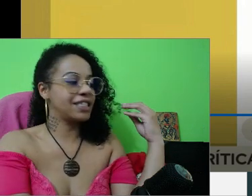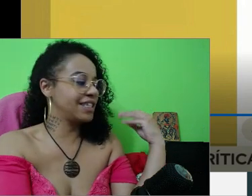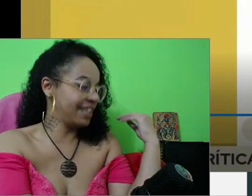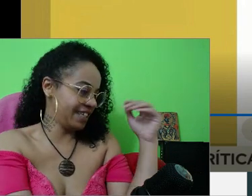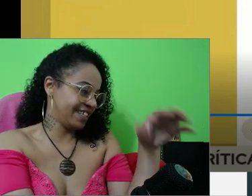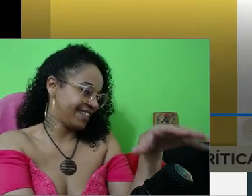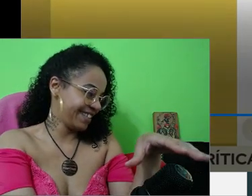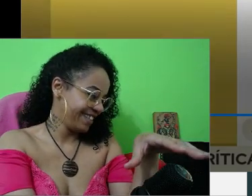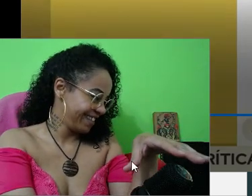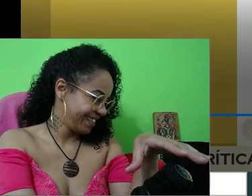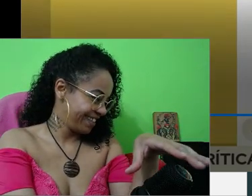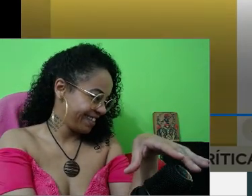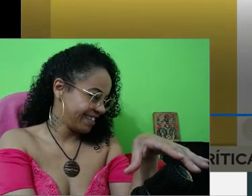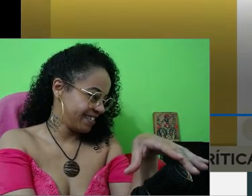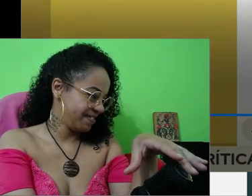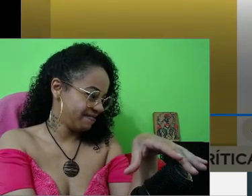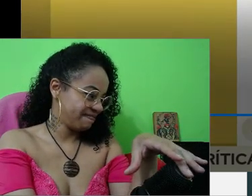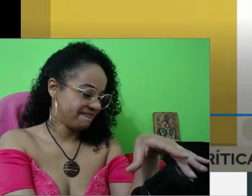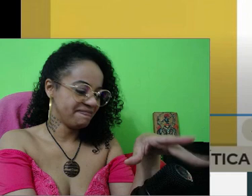décadas